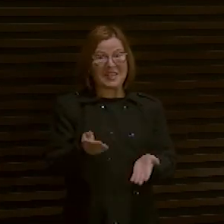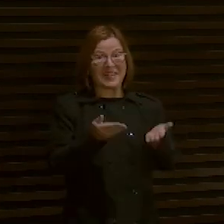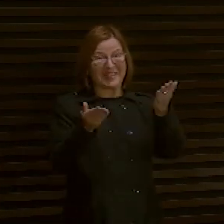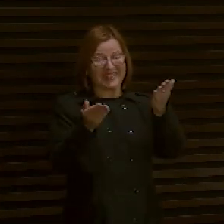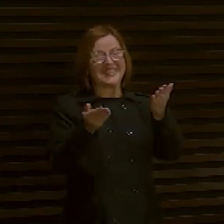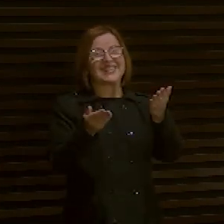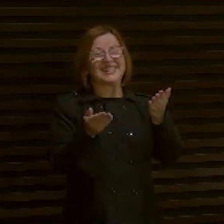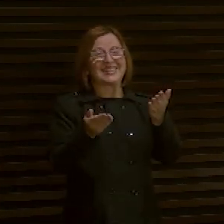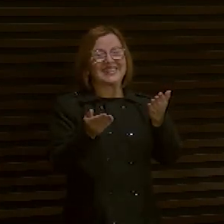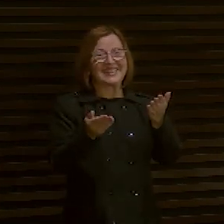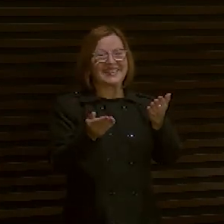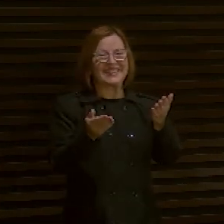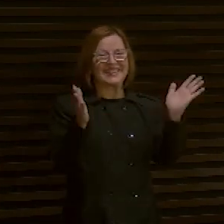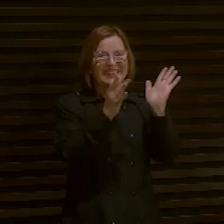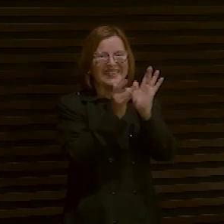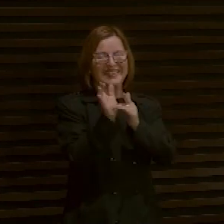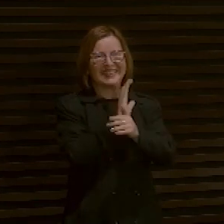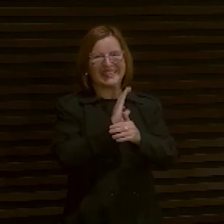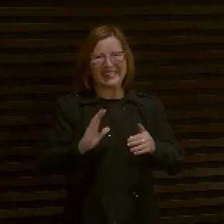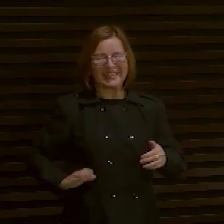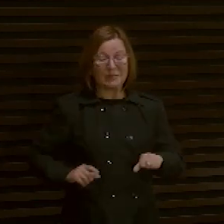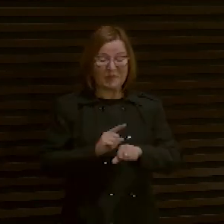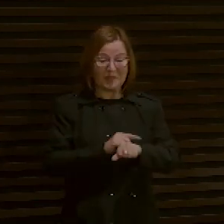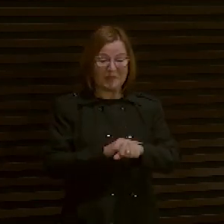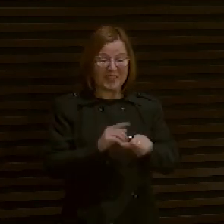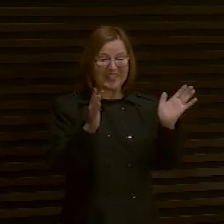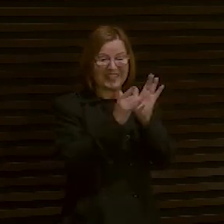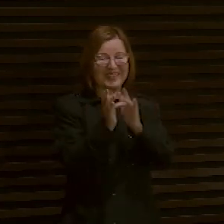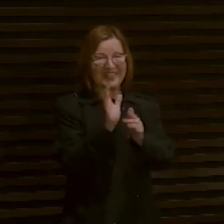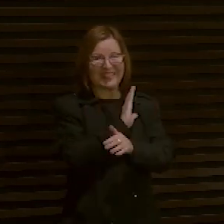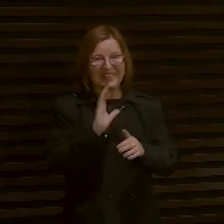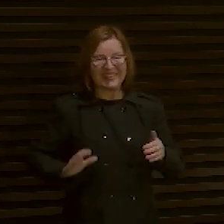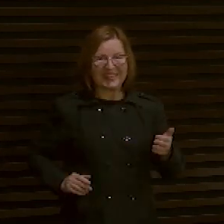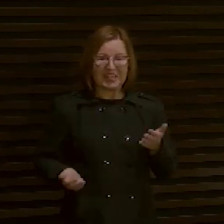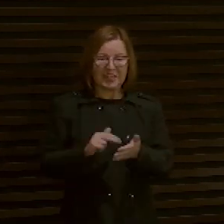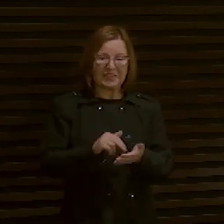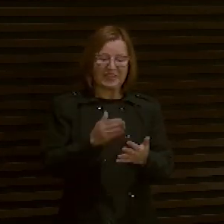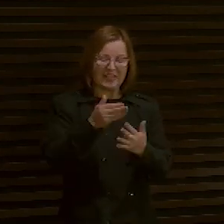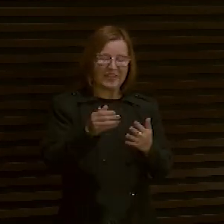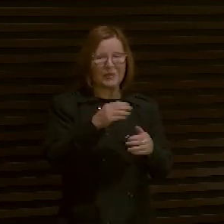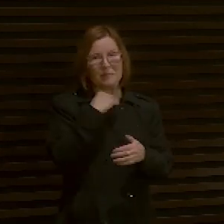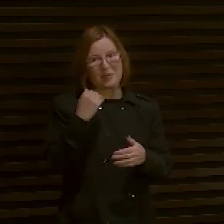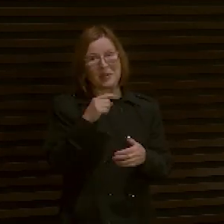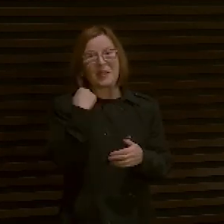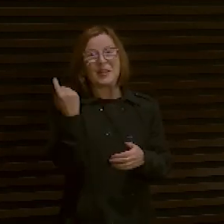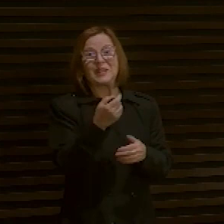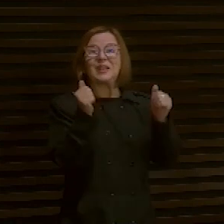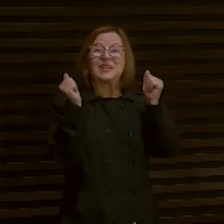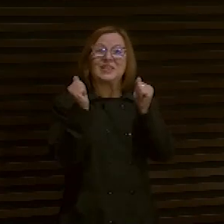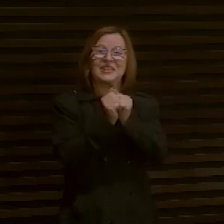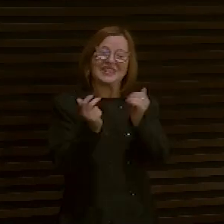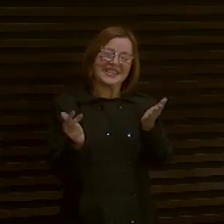Cristo. Quando Jesus Cristo ressuscita dentre os mortos, nós ressuscitamos juntamente com Ele em